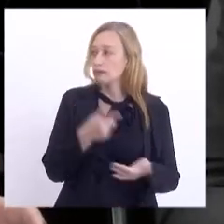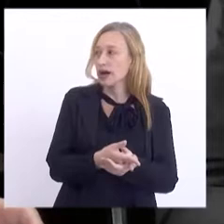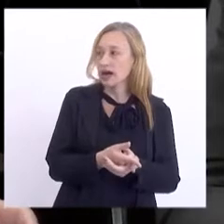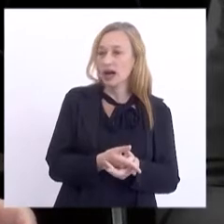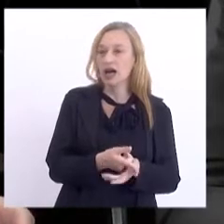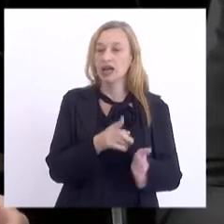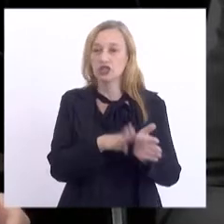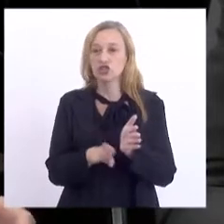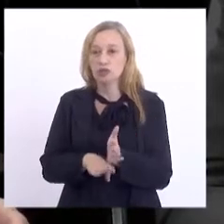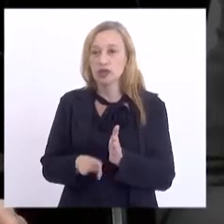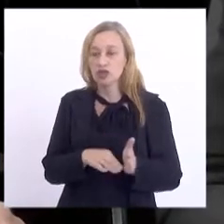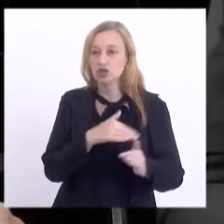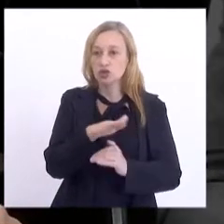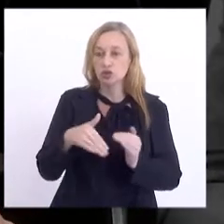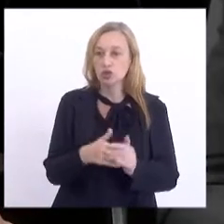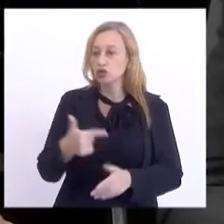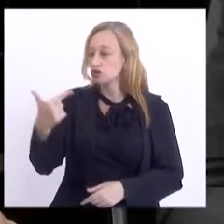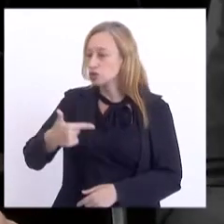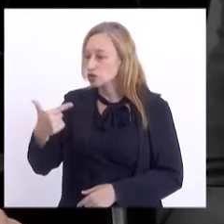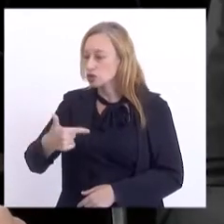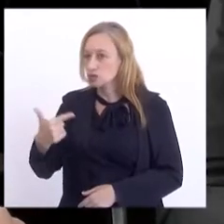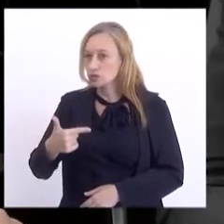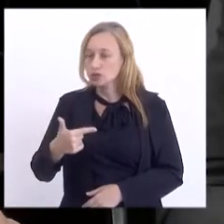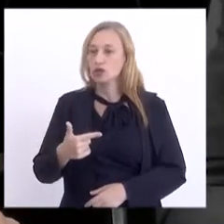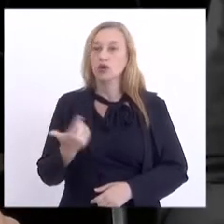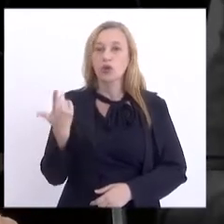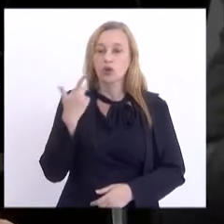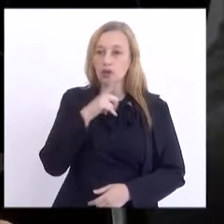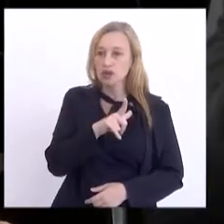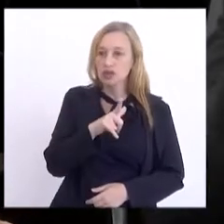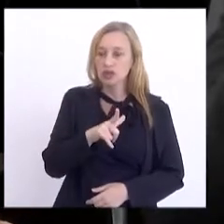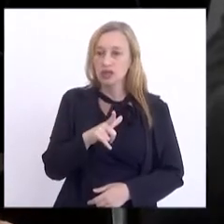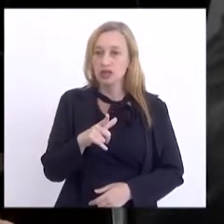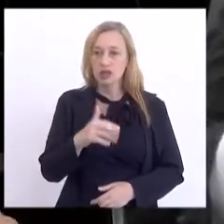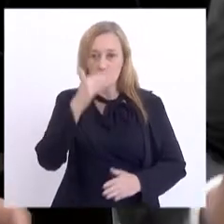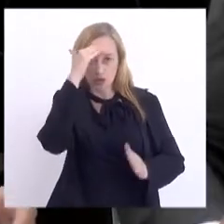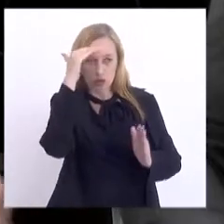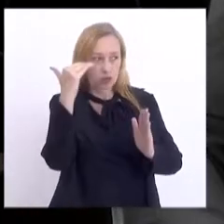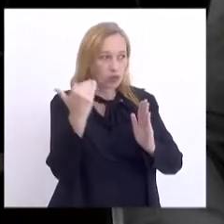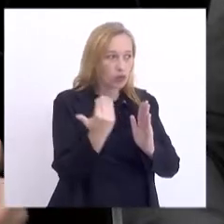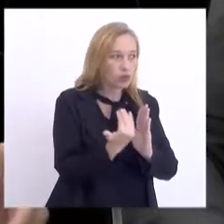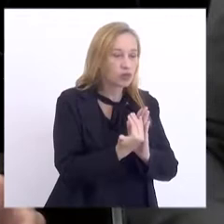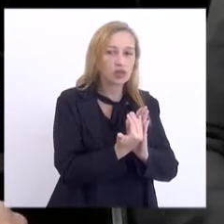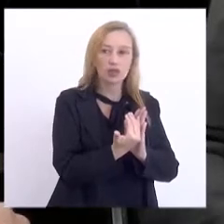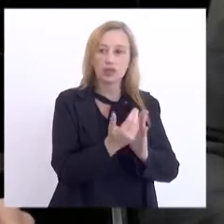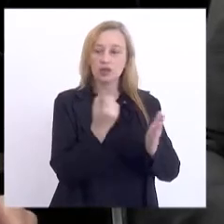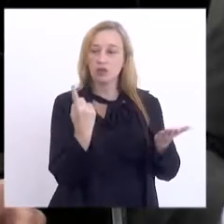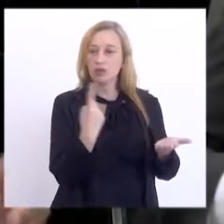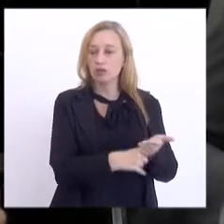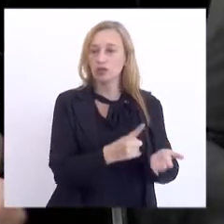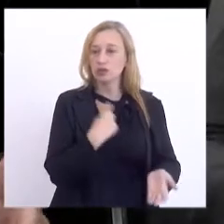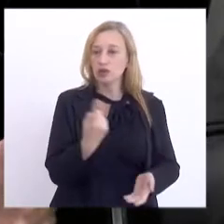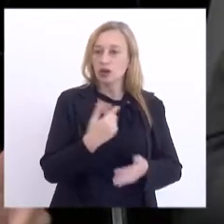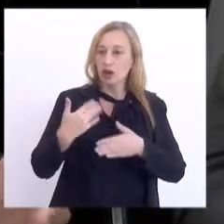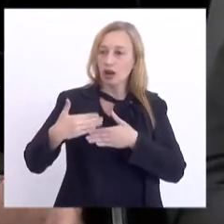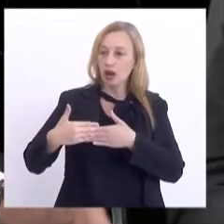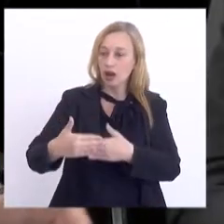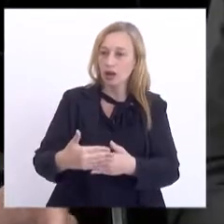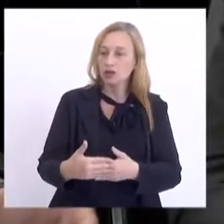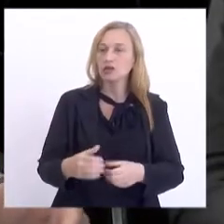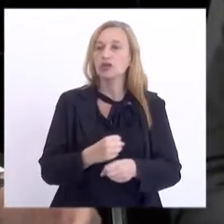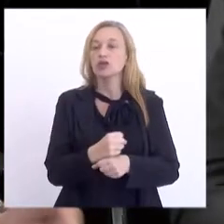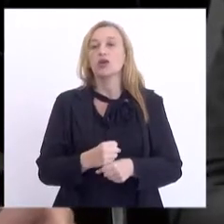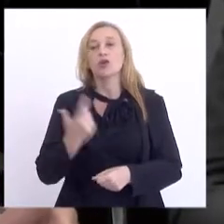despesas de pessoal e no segundo lugar a gente conseguiu Honrar com o nosso compromisso ao longo do ano nós conseguimos